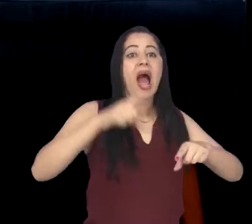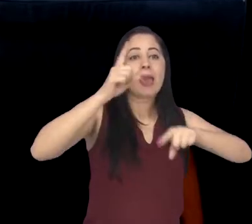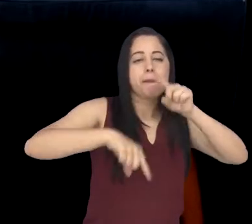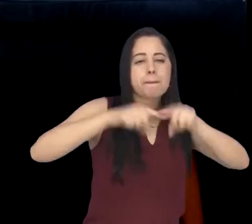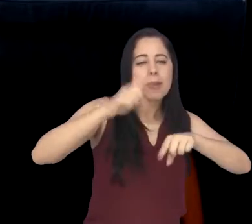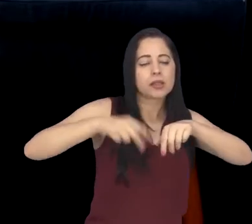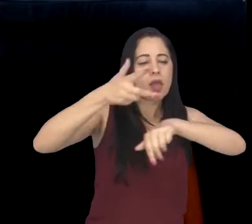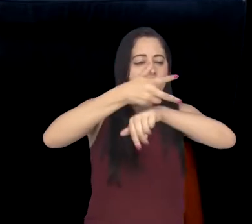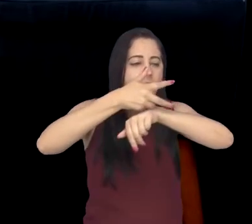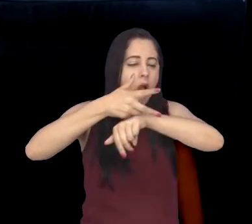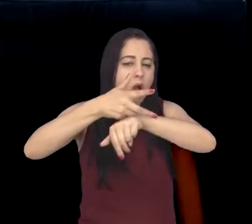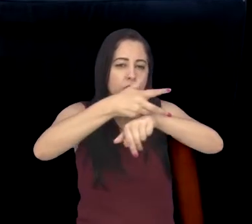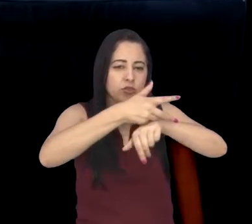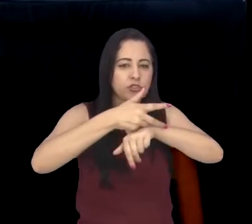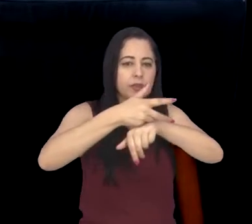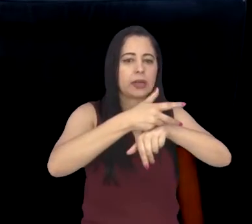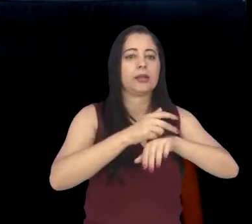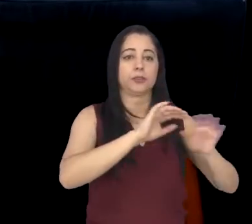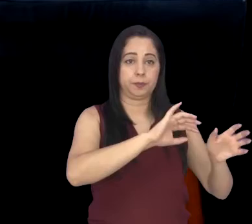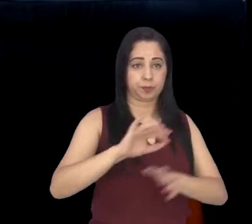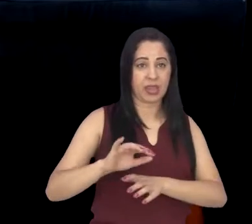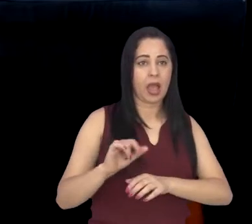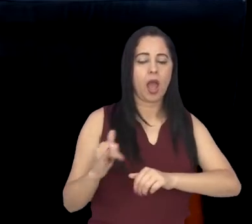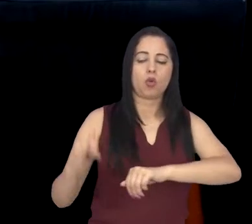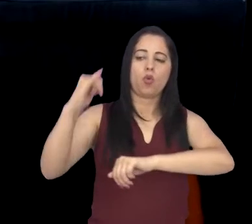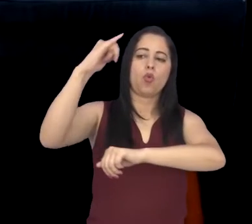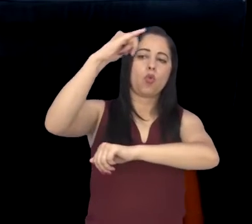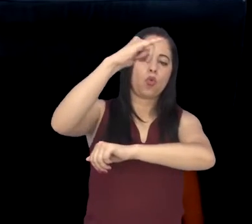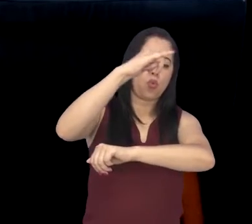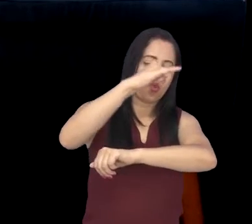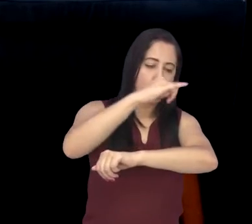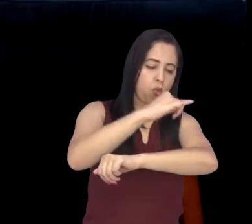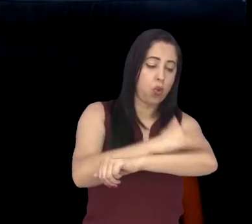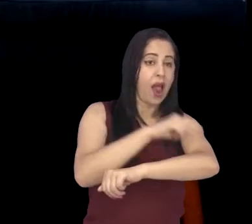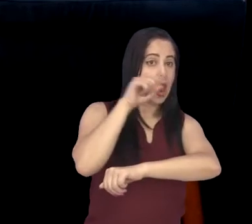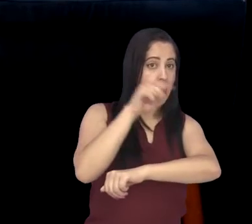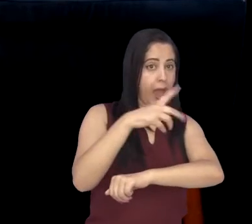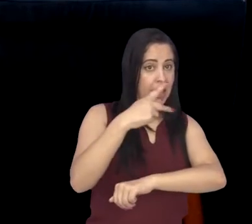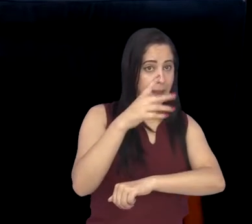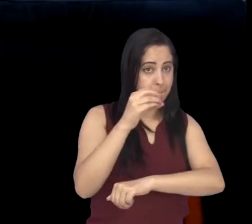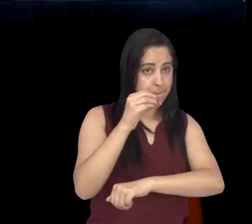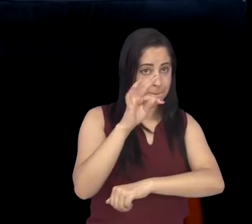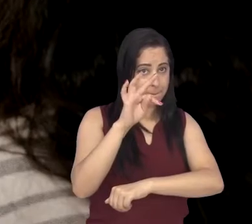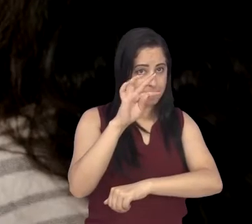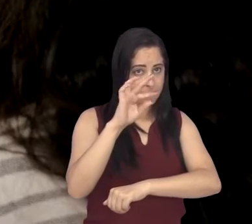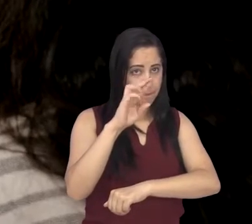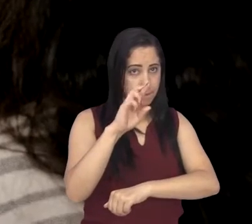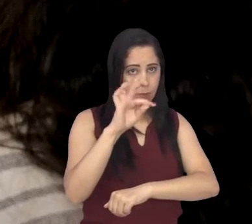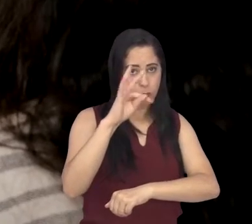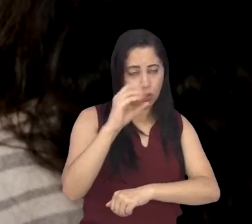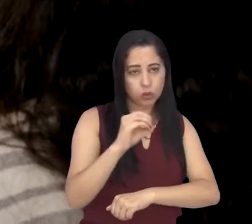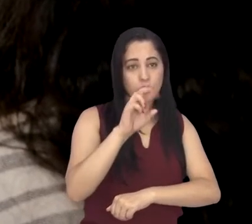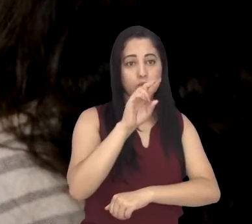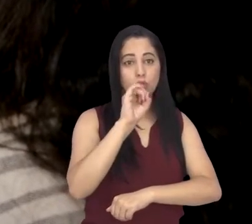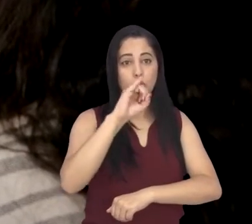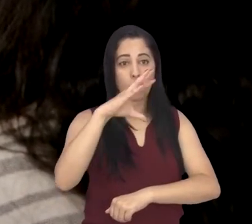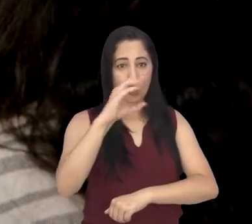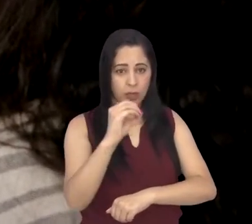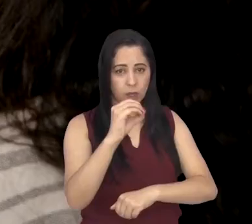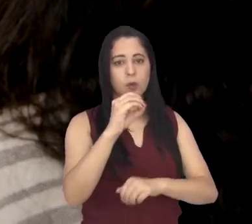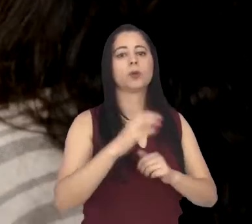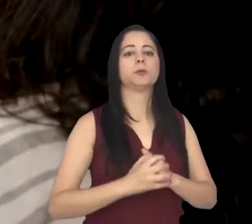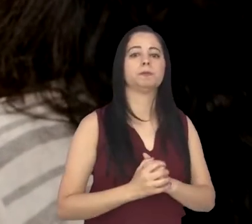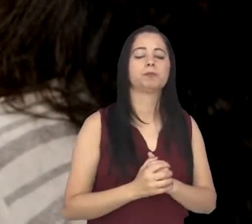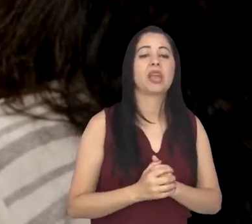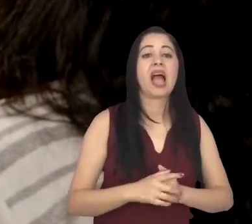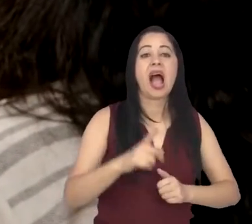minha. Quando eu desembarquei em Porto Rico, já era de dia, e estavam os independentistas tentando a separação de Porto Rico